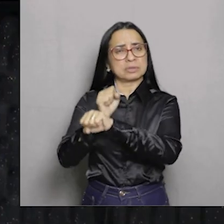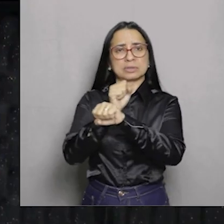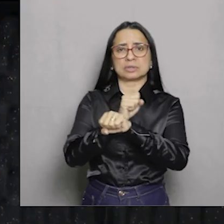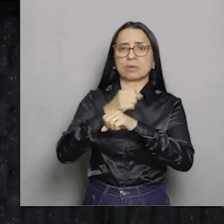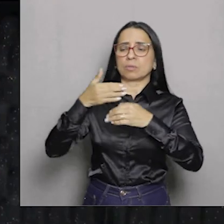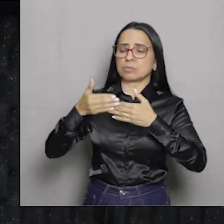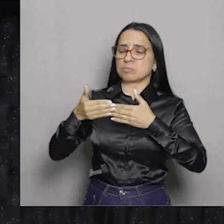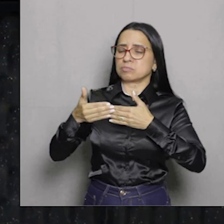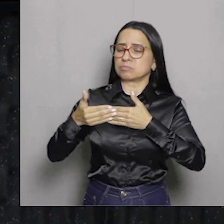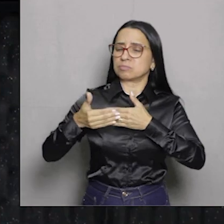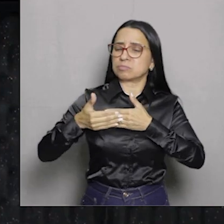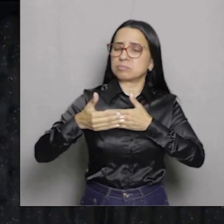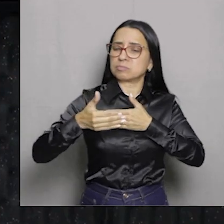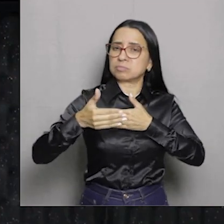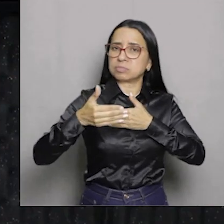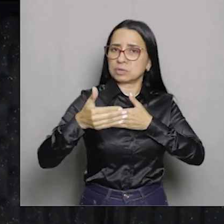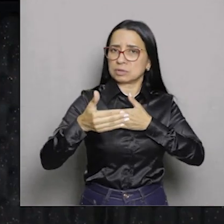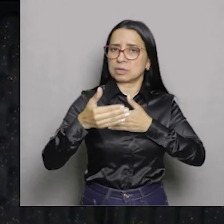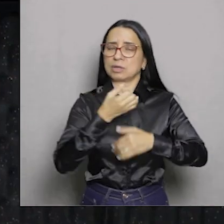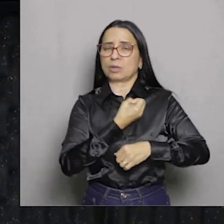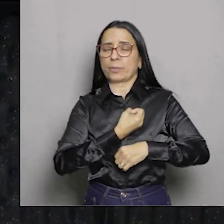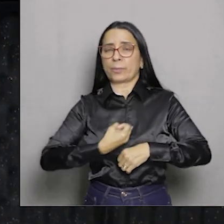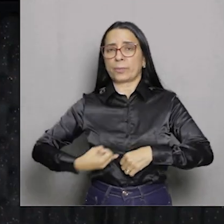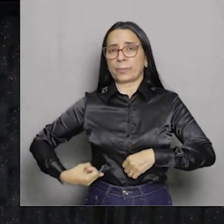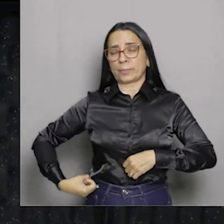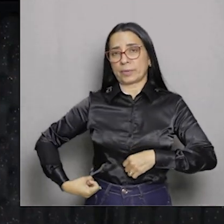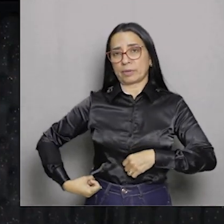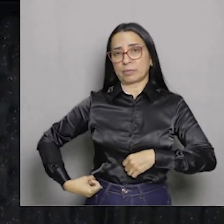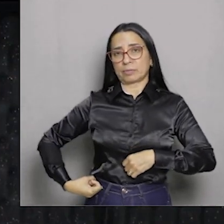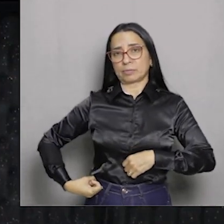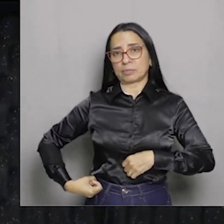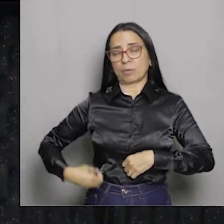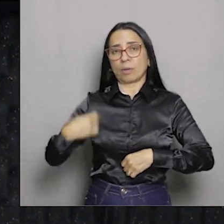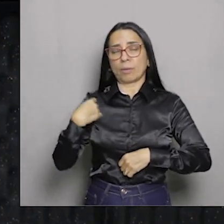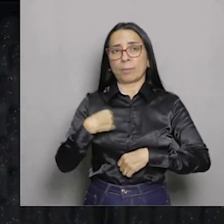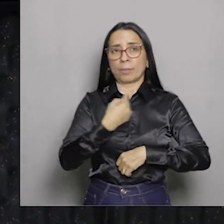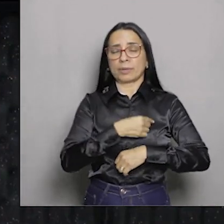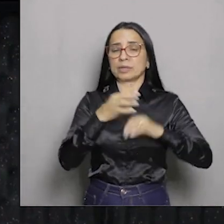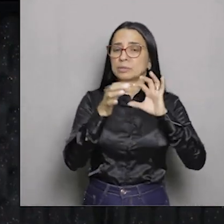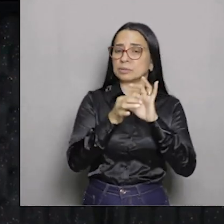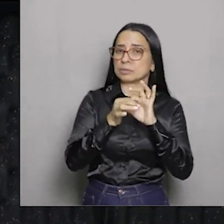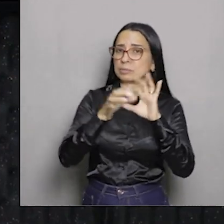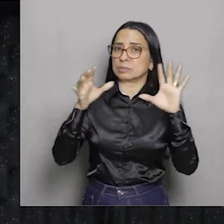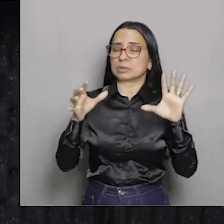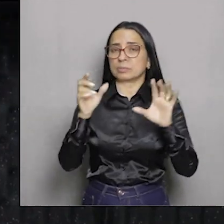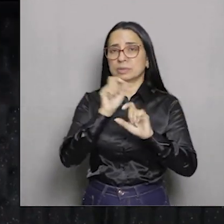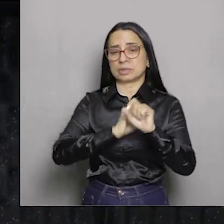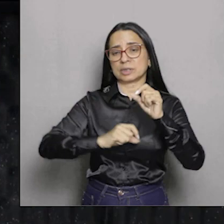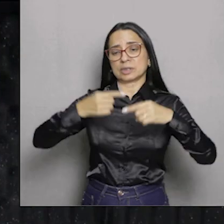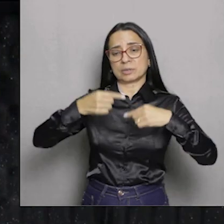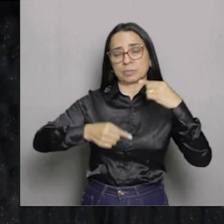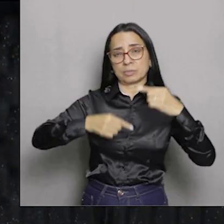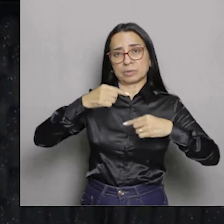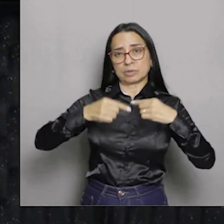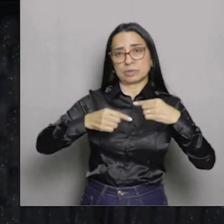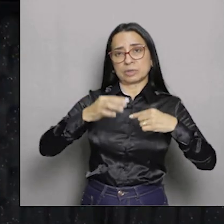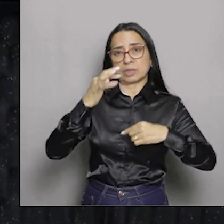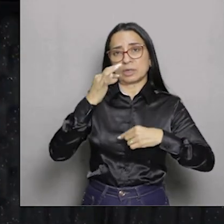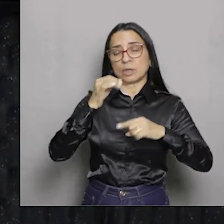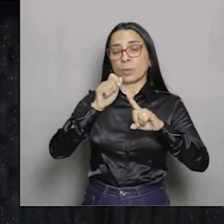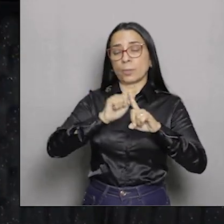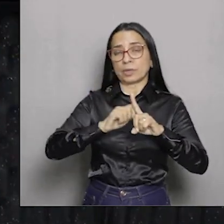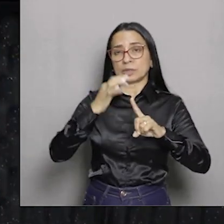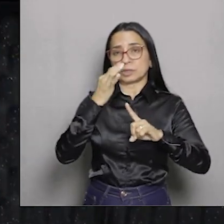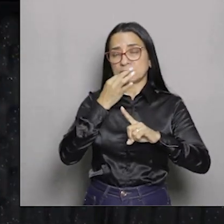se estender durante o Império, porque a nossa independência política, em setembro de 1822,